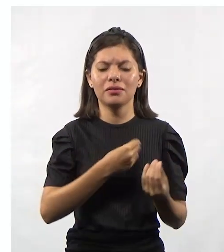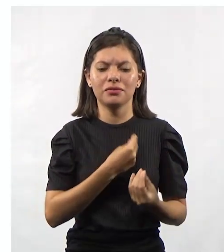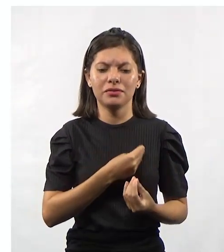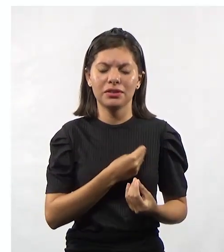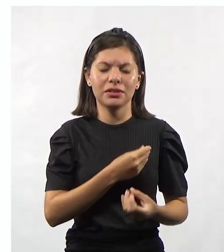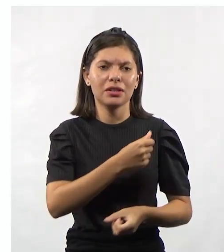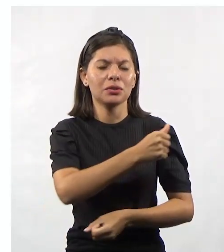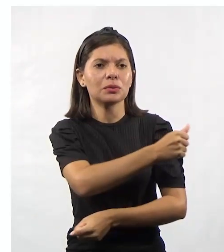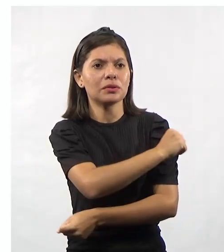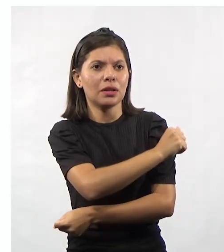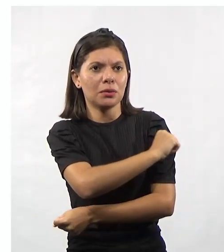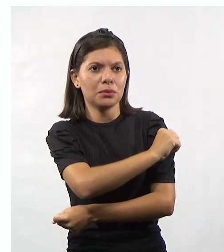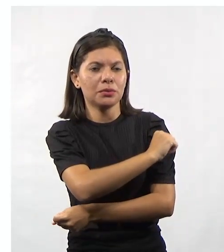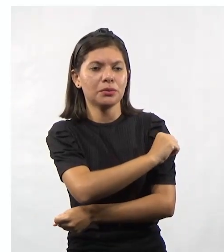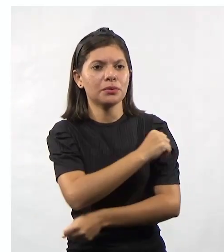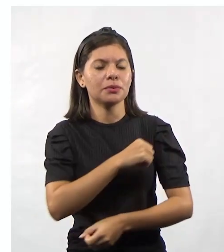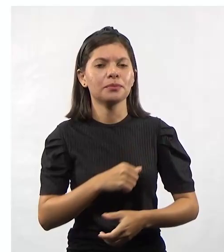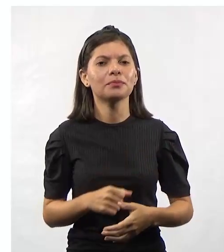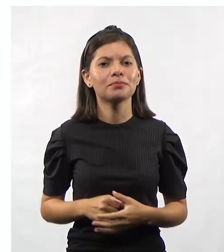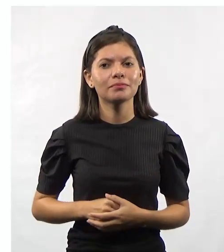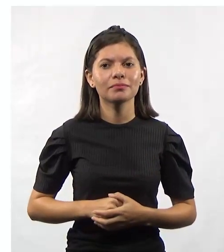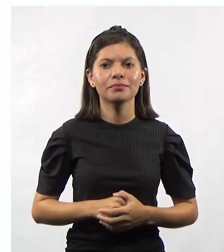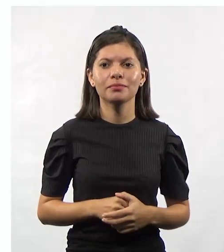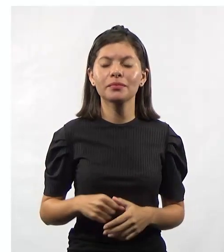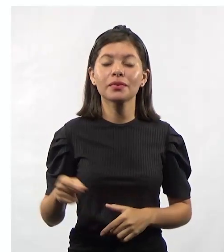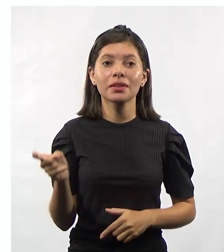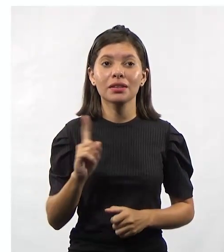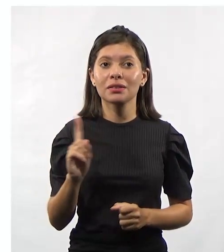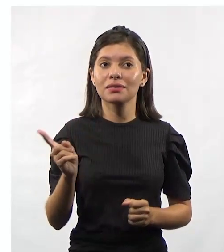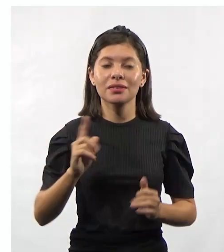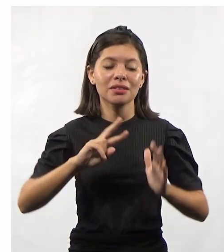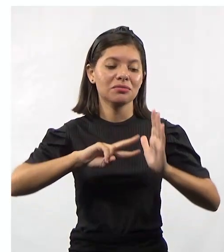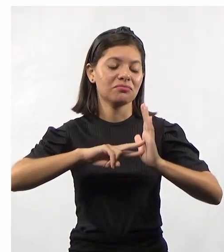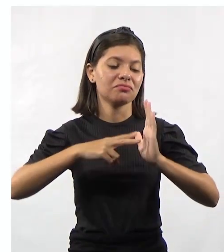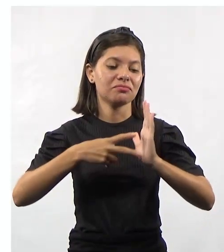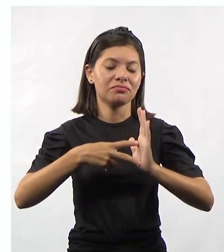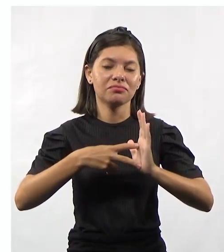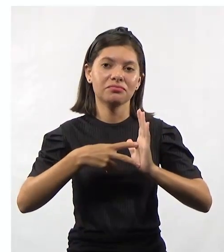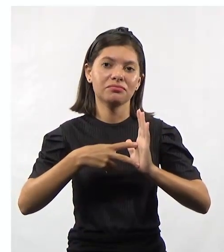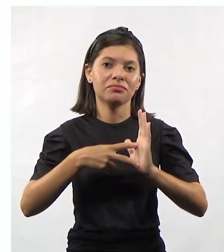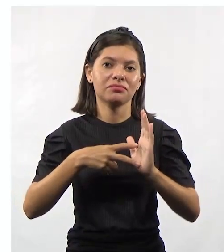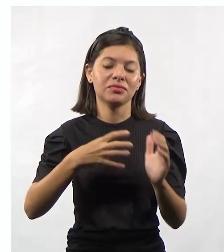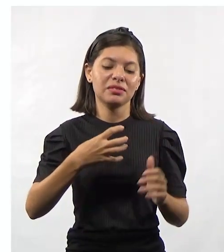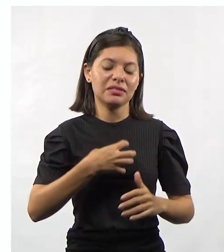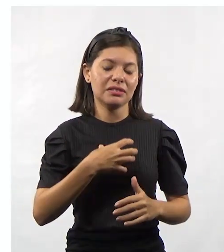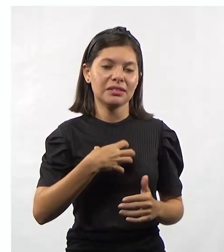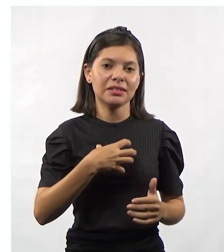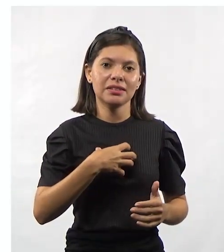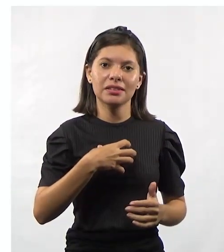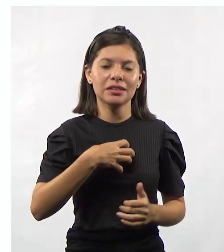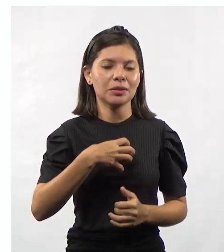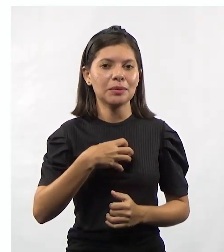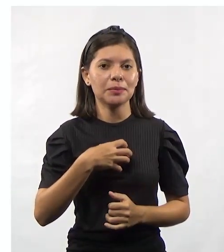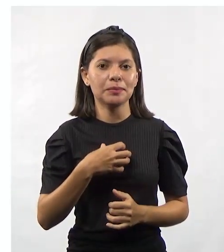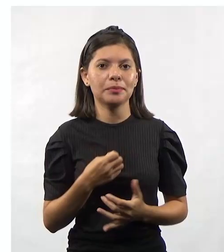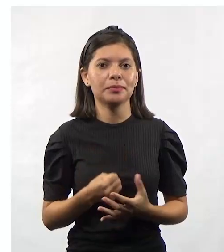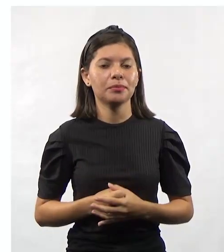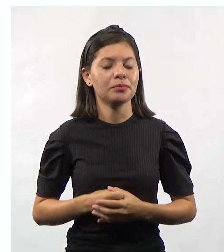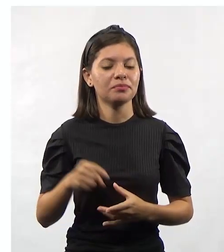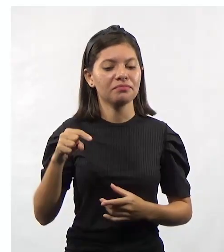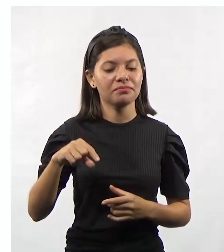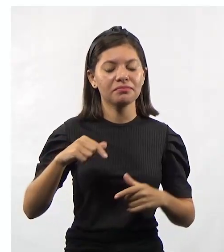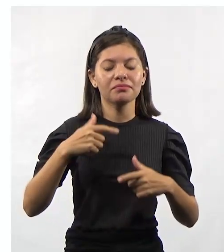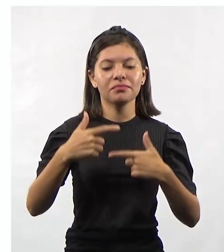da realidade dos nossos alunos que não traz esse significado, né? Esse